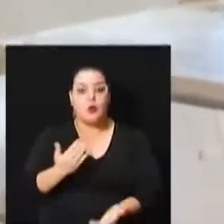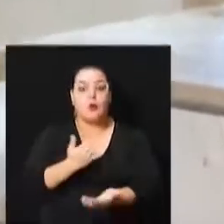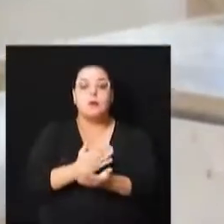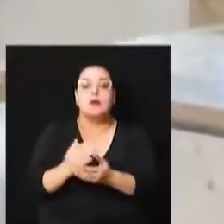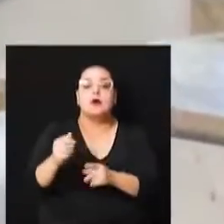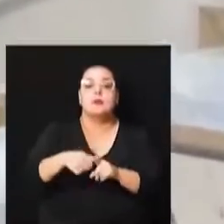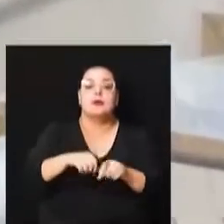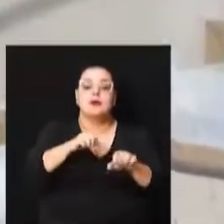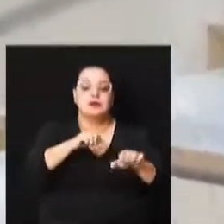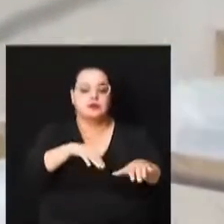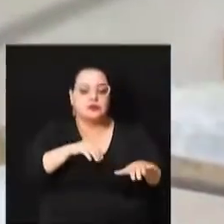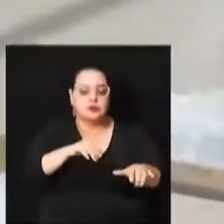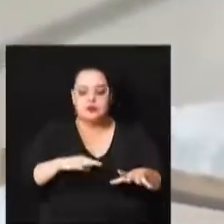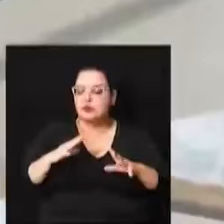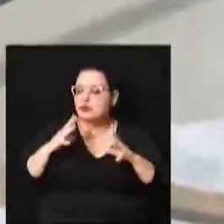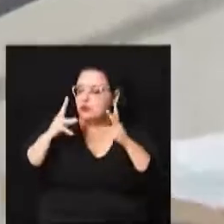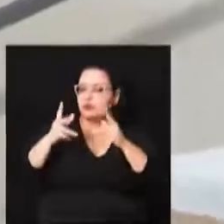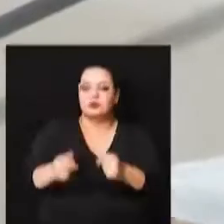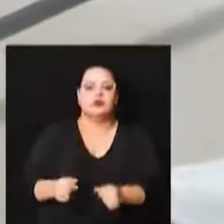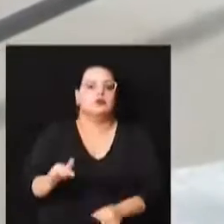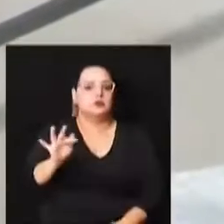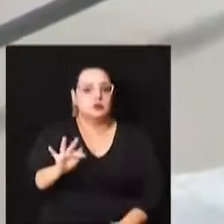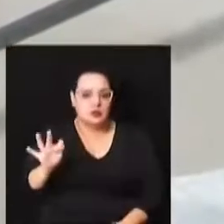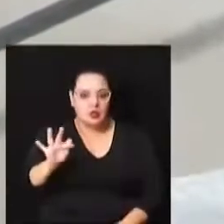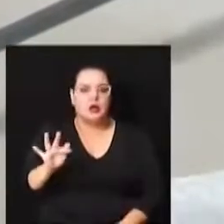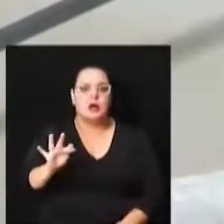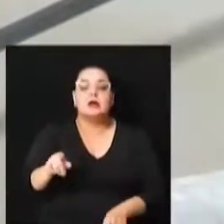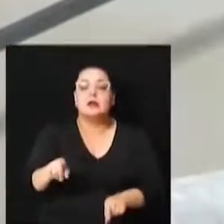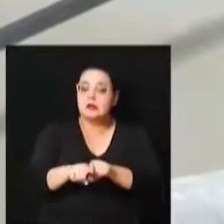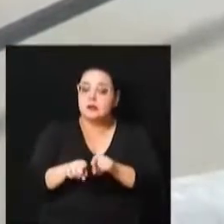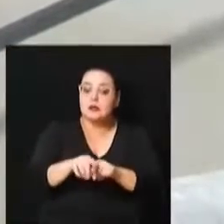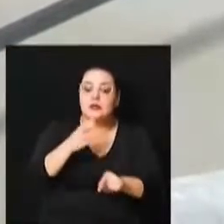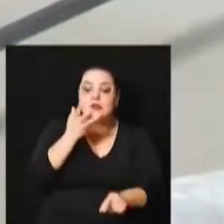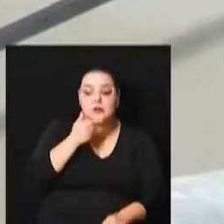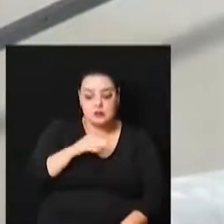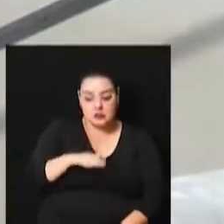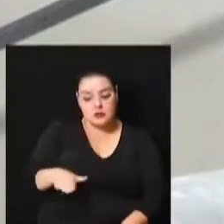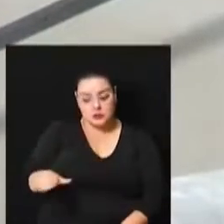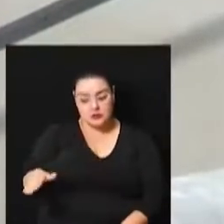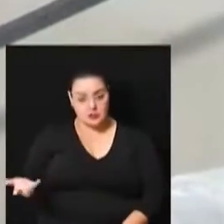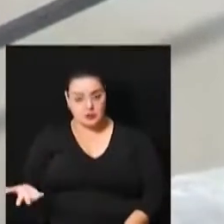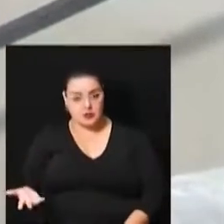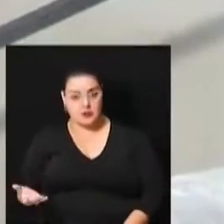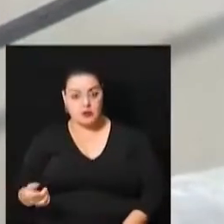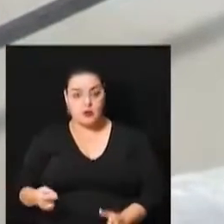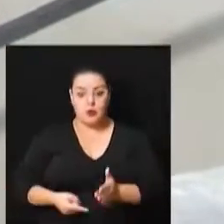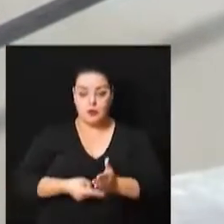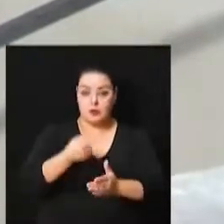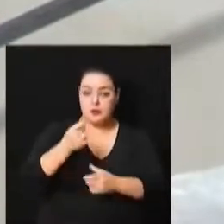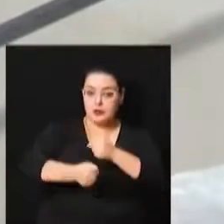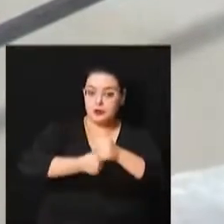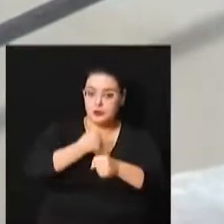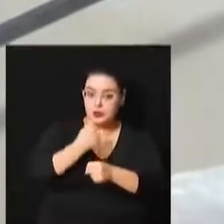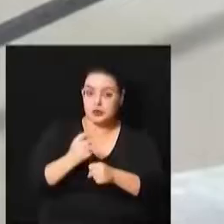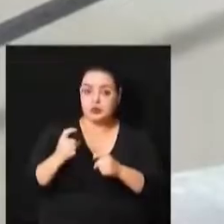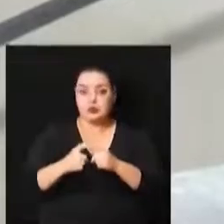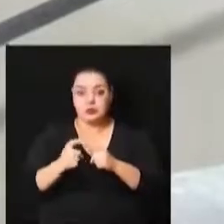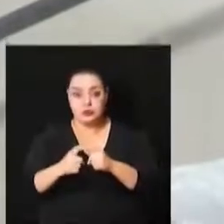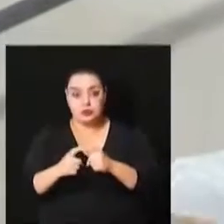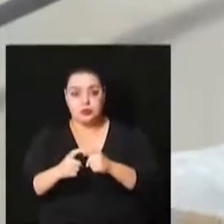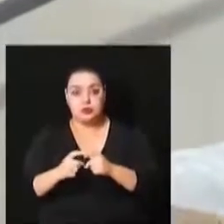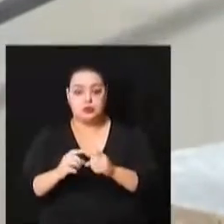em setembro, para todos os anos de graduação, até dos pequenininhos. Então, o primeiro ano de medicina é um primeiro ano